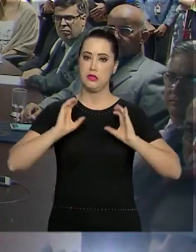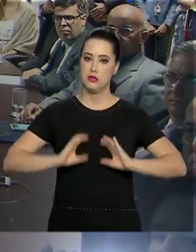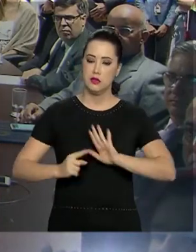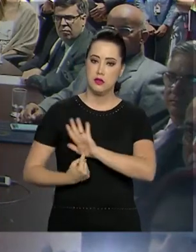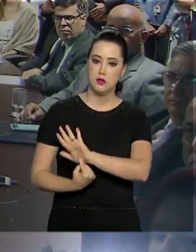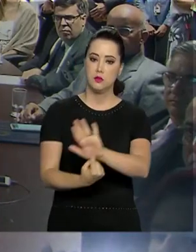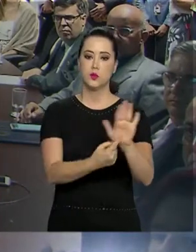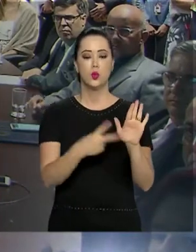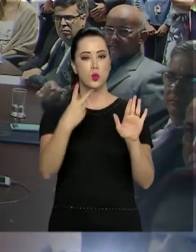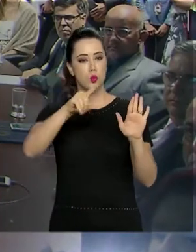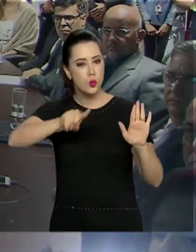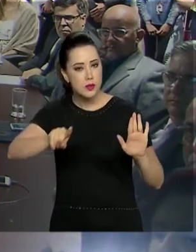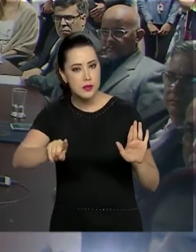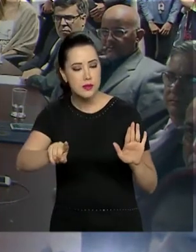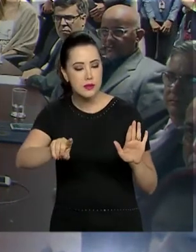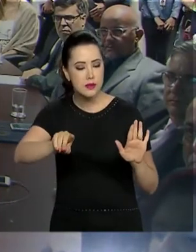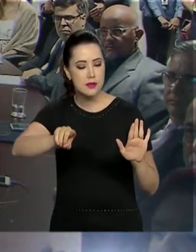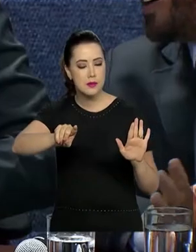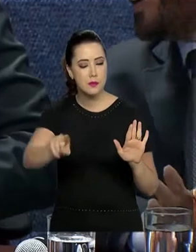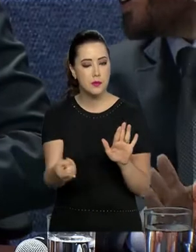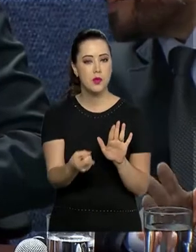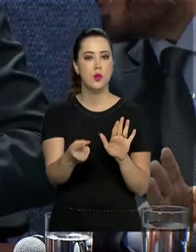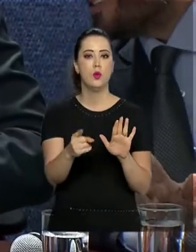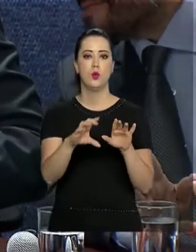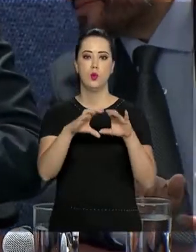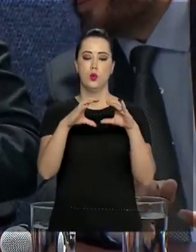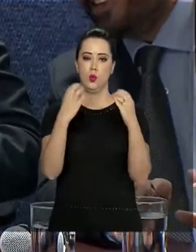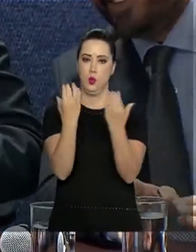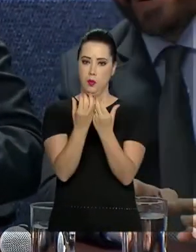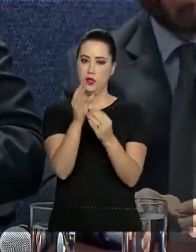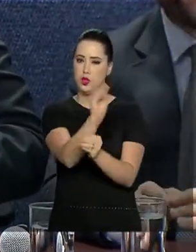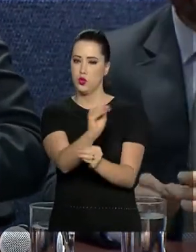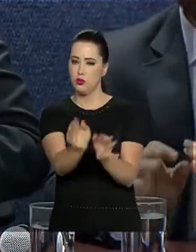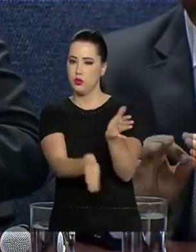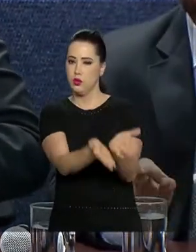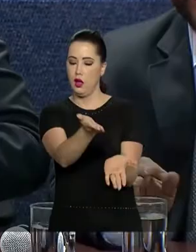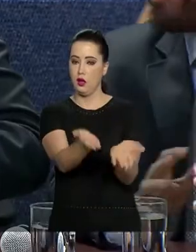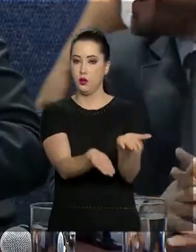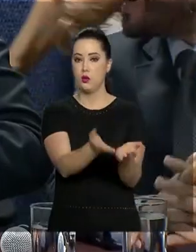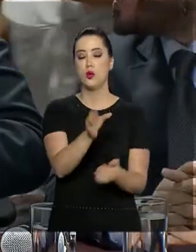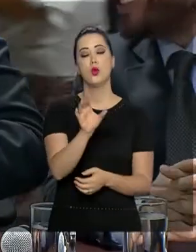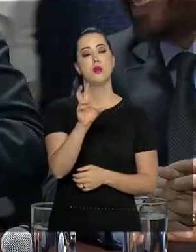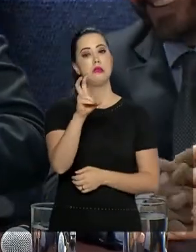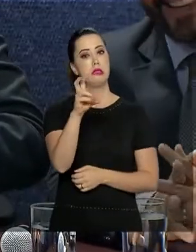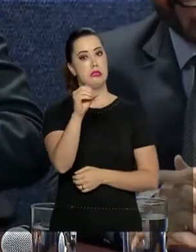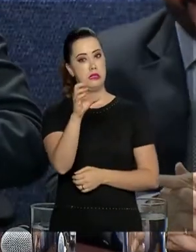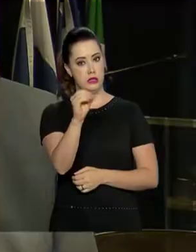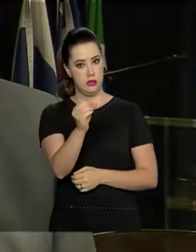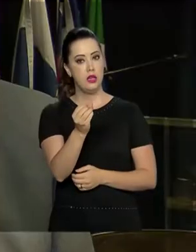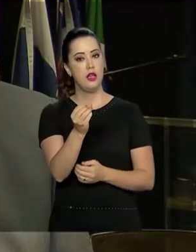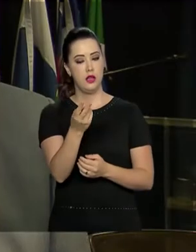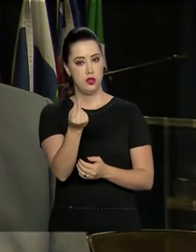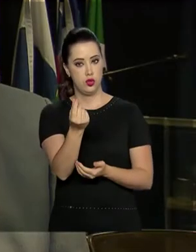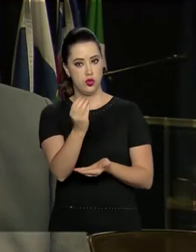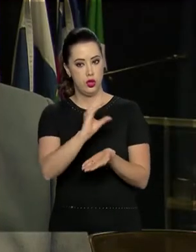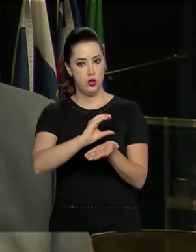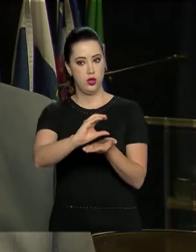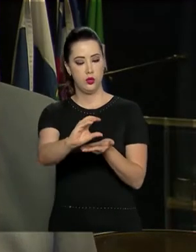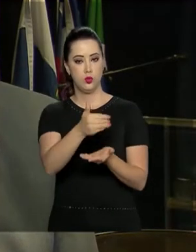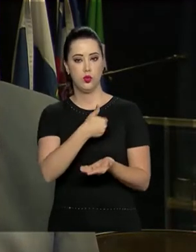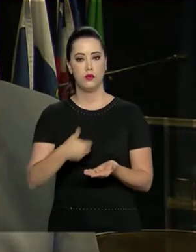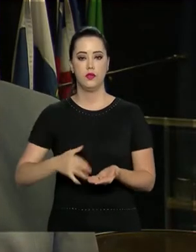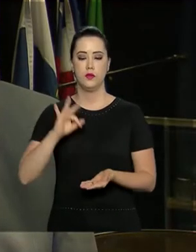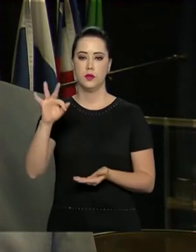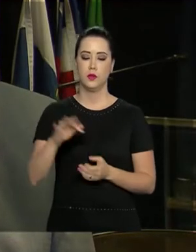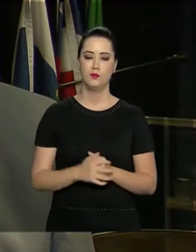comunidades terapêuticas em funcionamento no país, cerca de 500 recebem recursos do governo federal. Nós temos que tratar a questão das